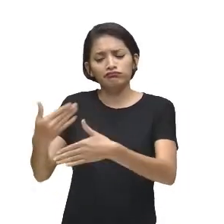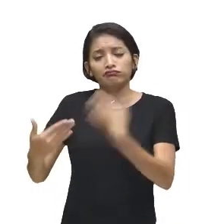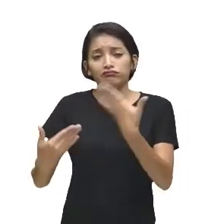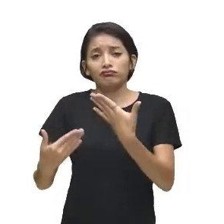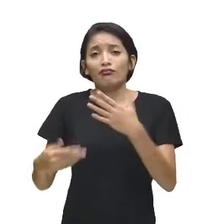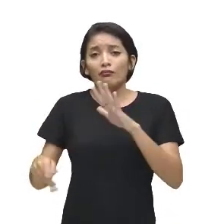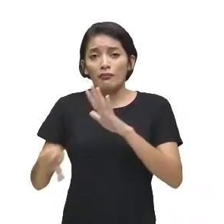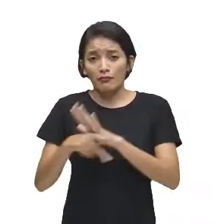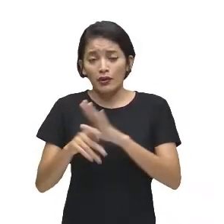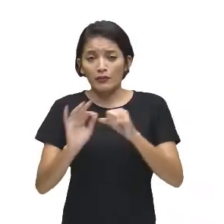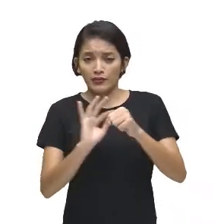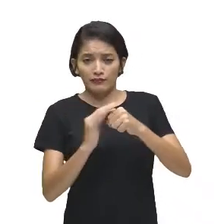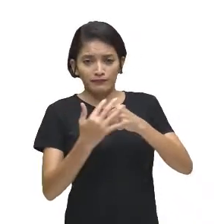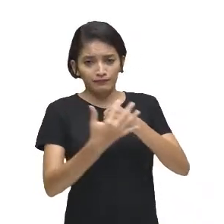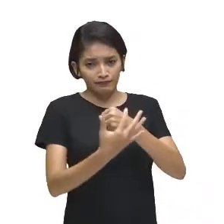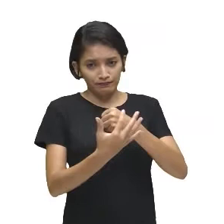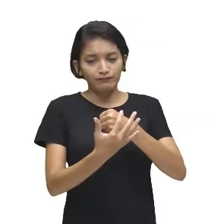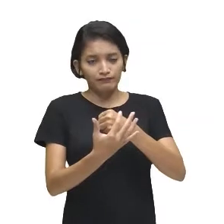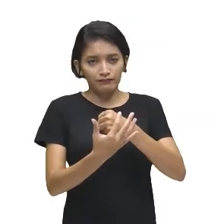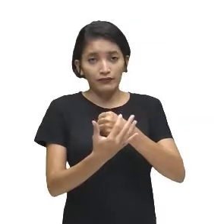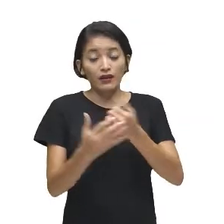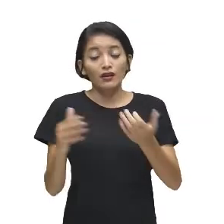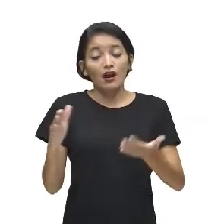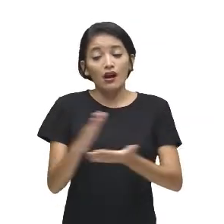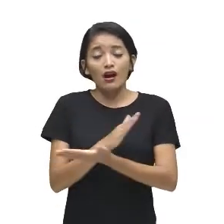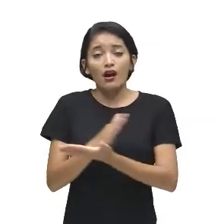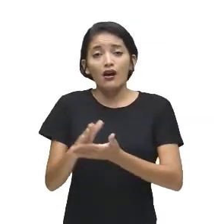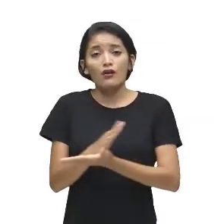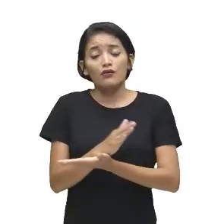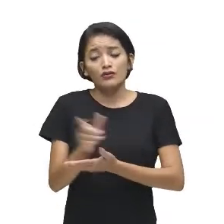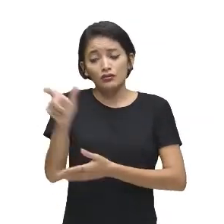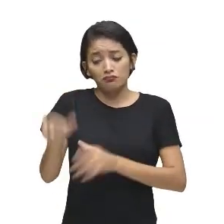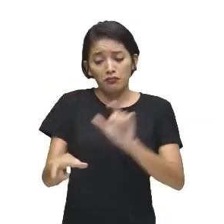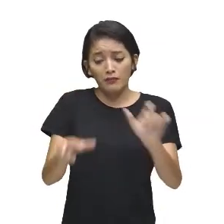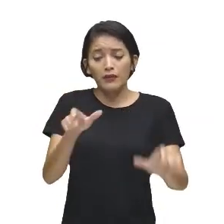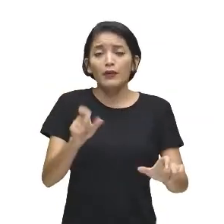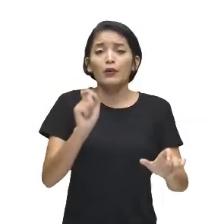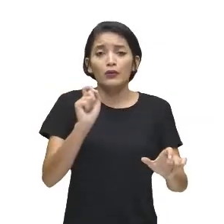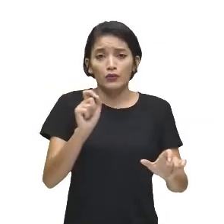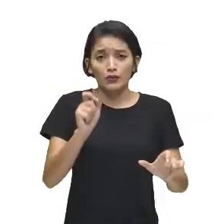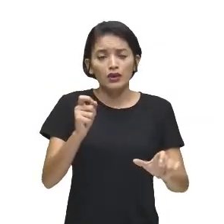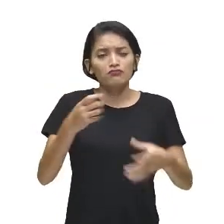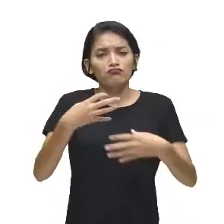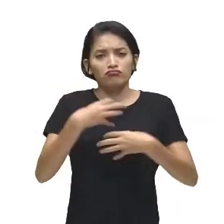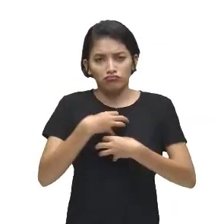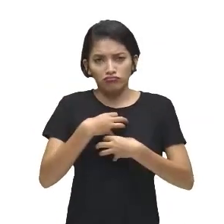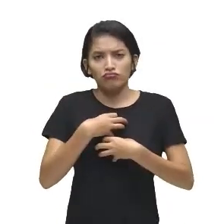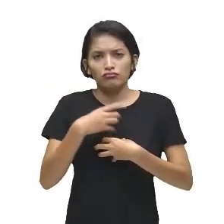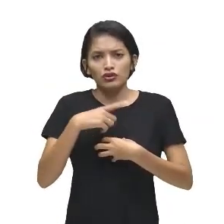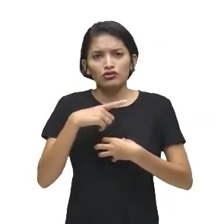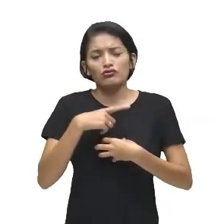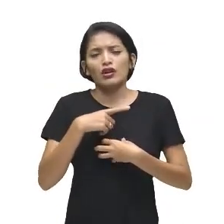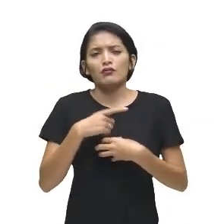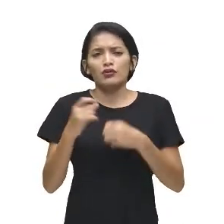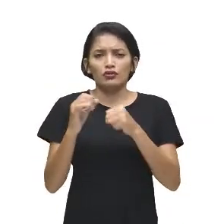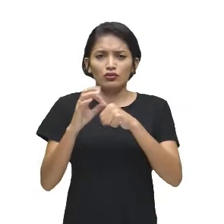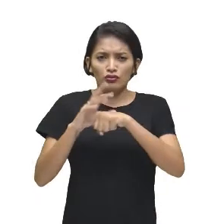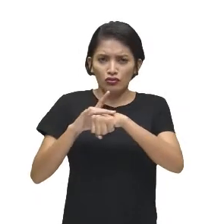pandemia em que muitos de nós fomos atingidos